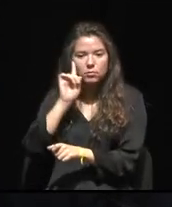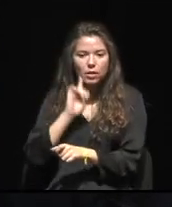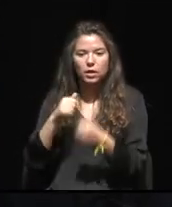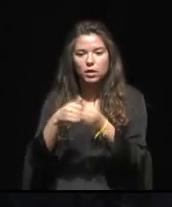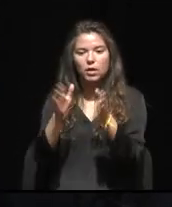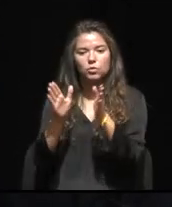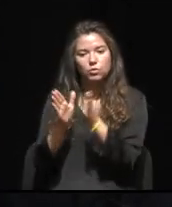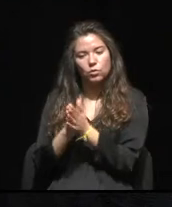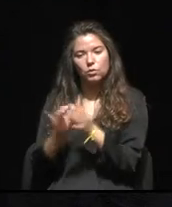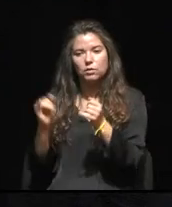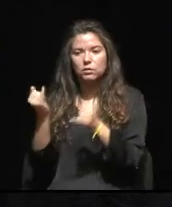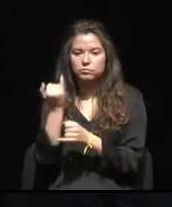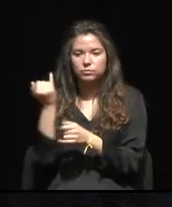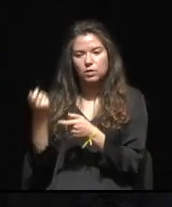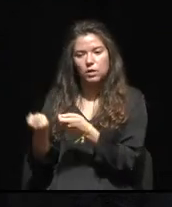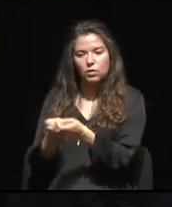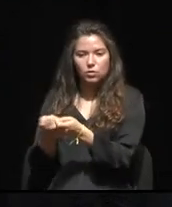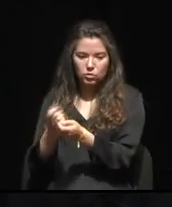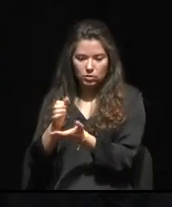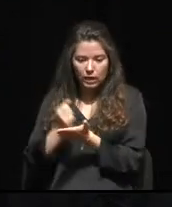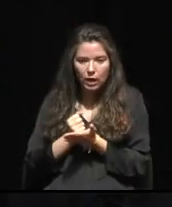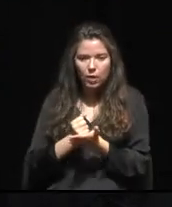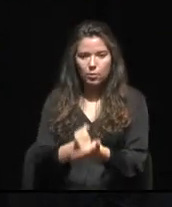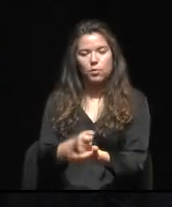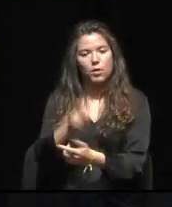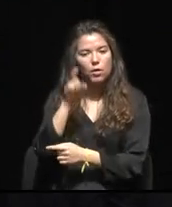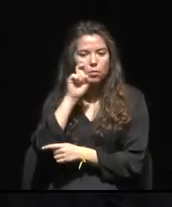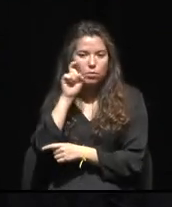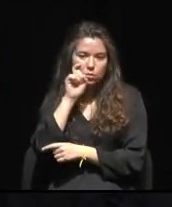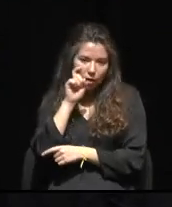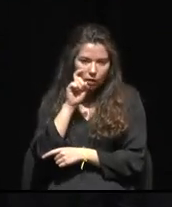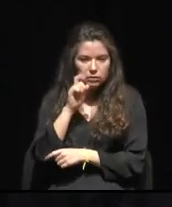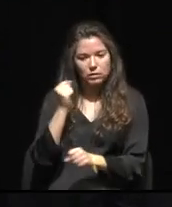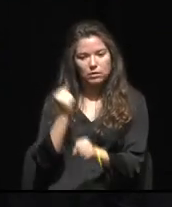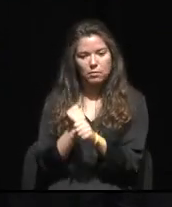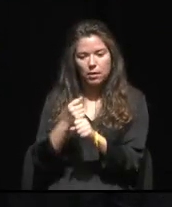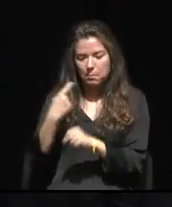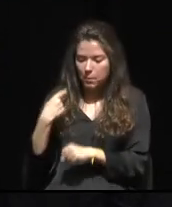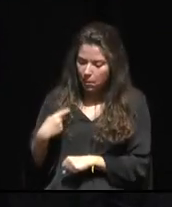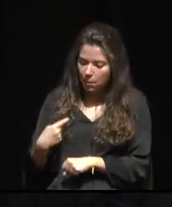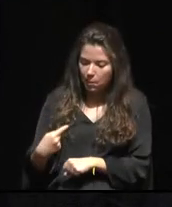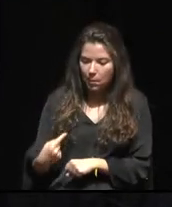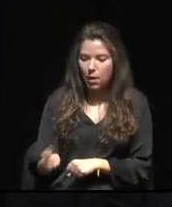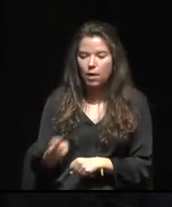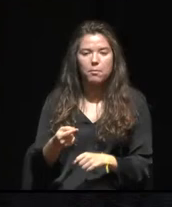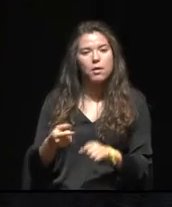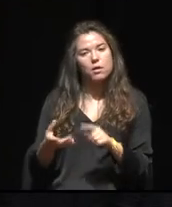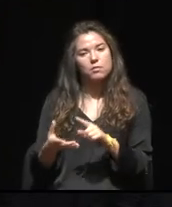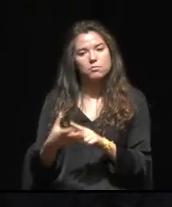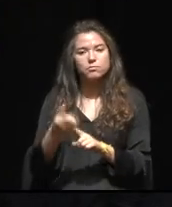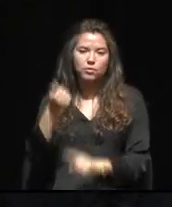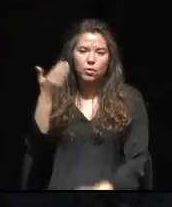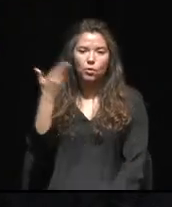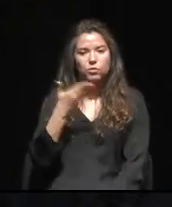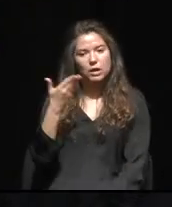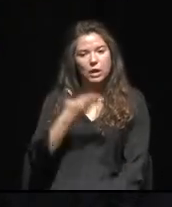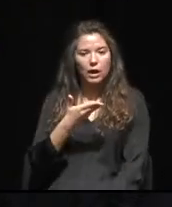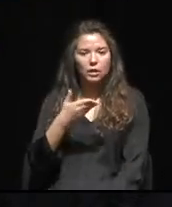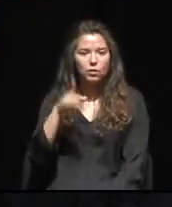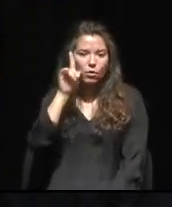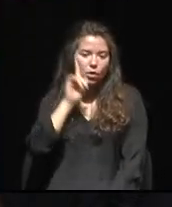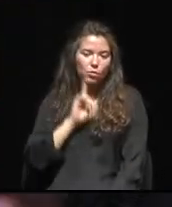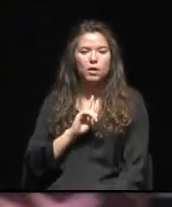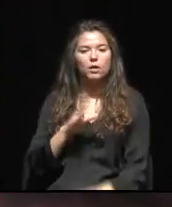entidades e organizações que apoiam protegem e pugnam diariamente pelo cumprimento efetivo dos direitos da